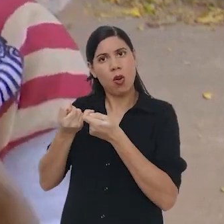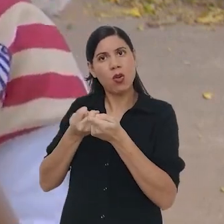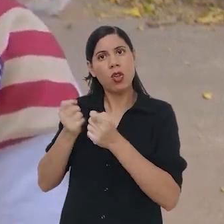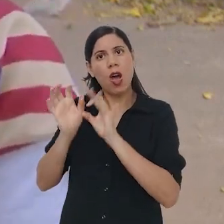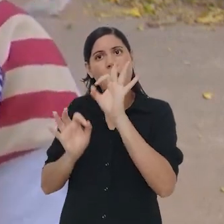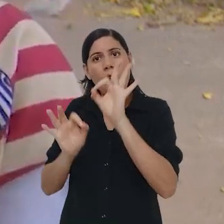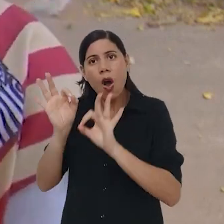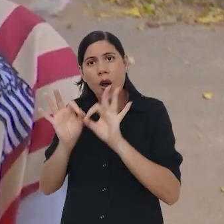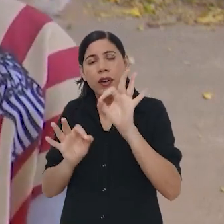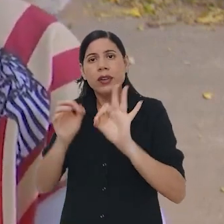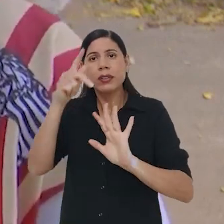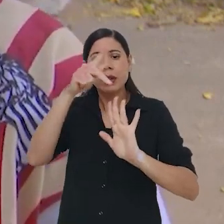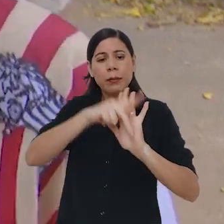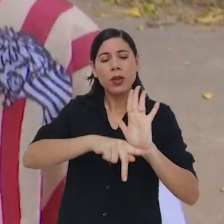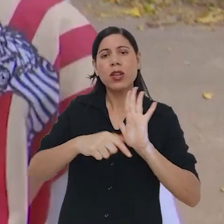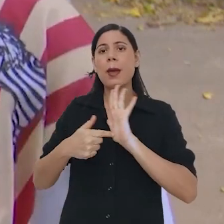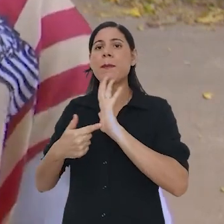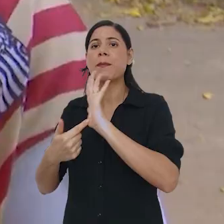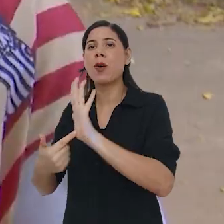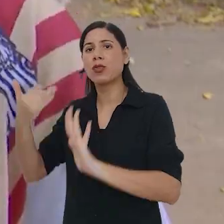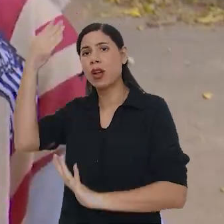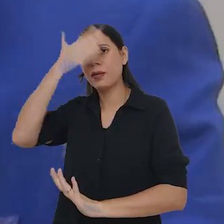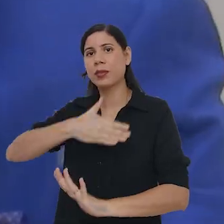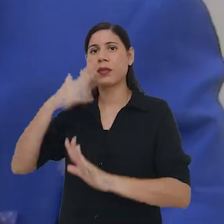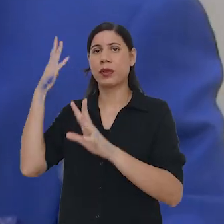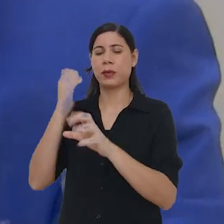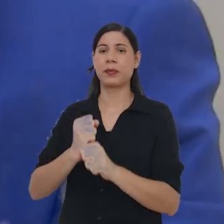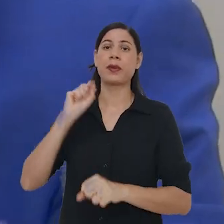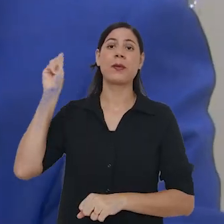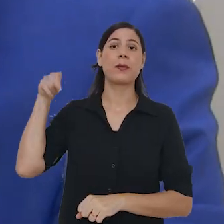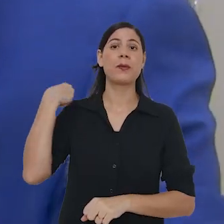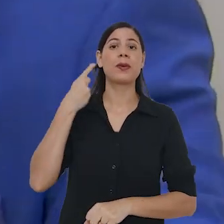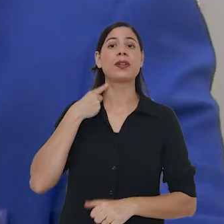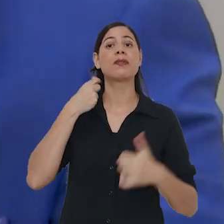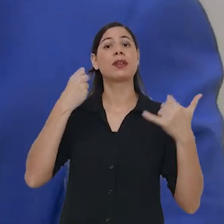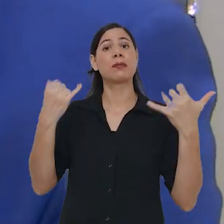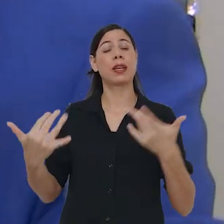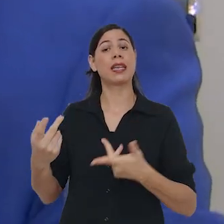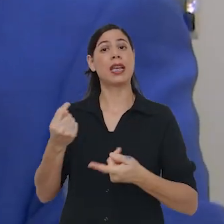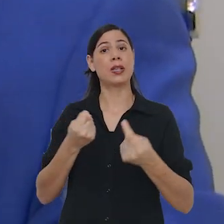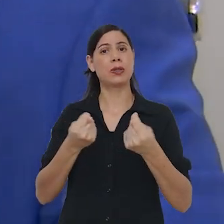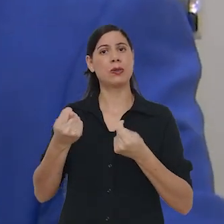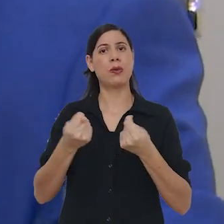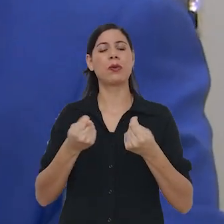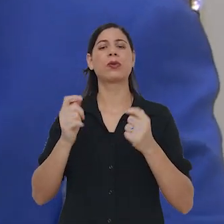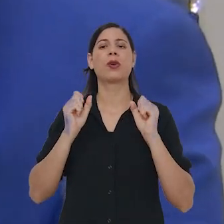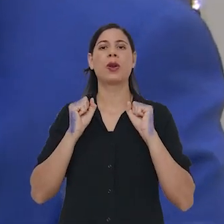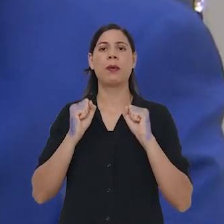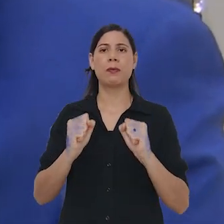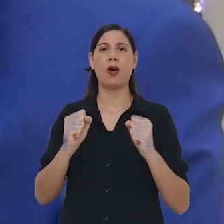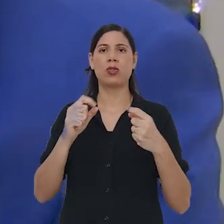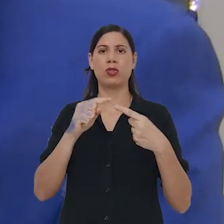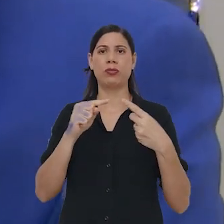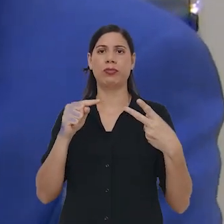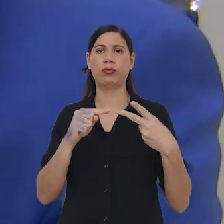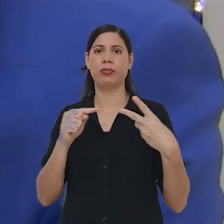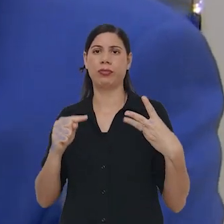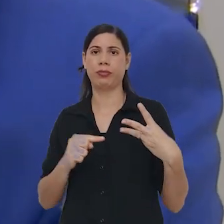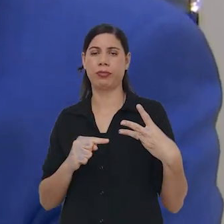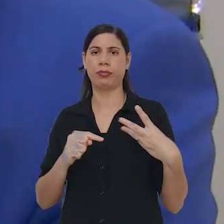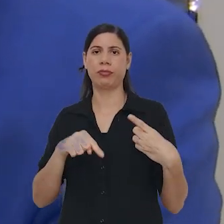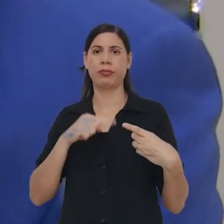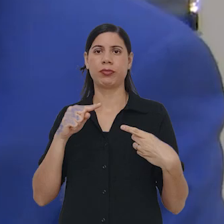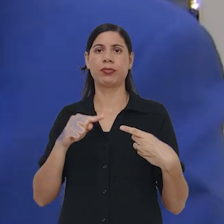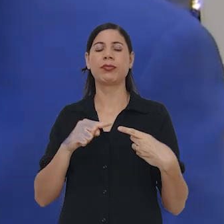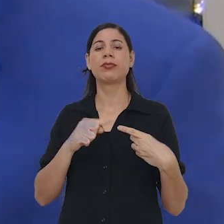saber executar o seu projeto e prestar a conta. O advogado Gustavo Salles ressalta que o controle pode ser feito por